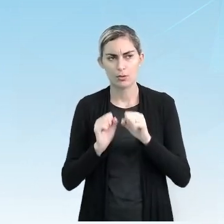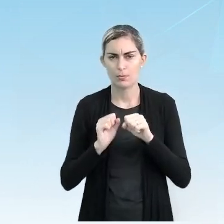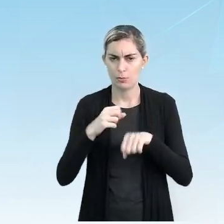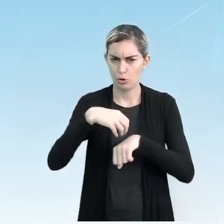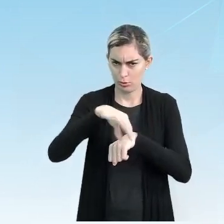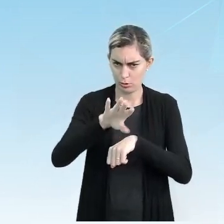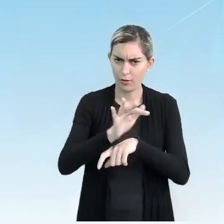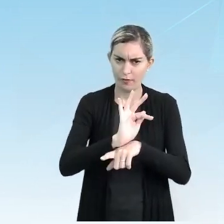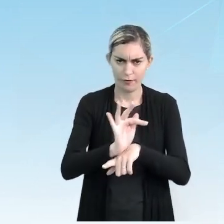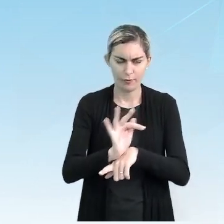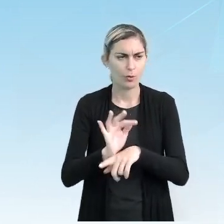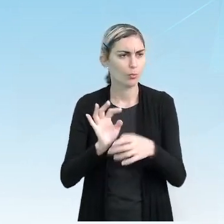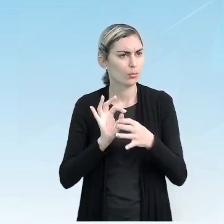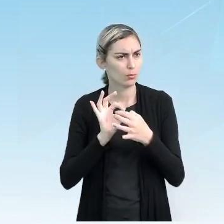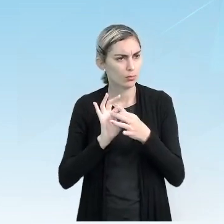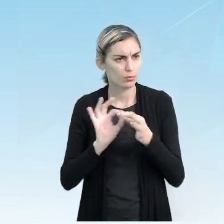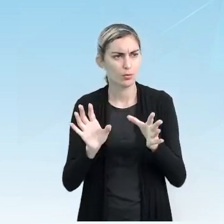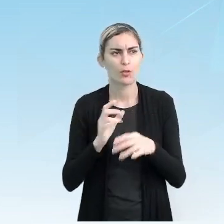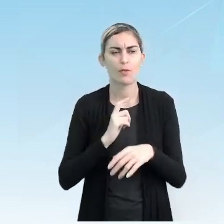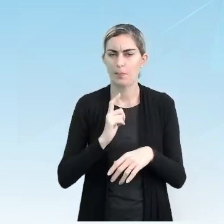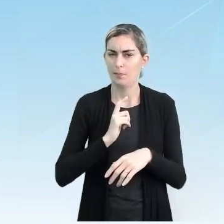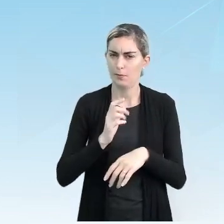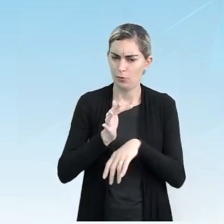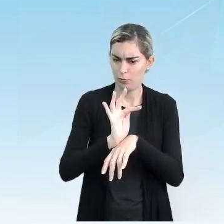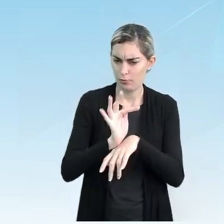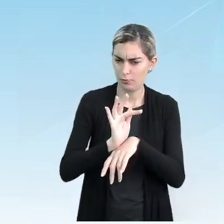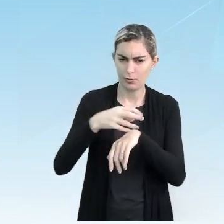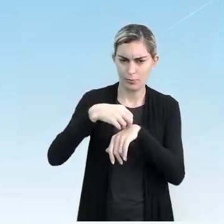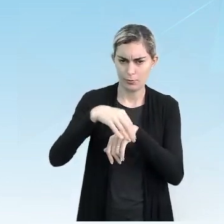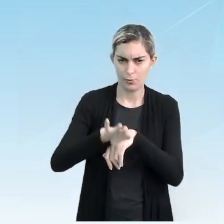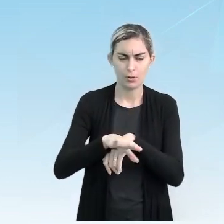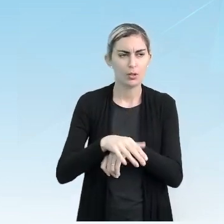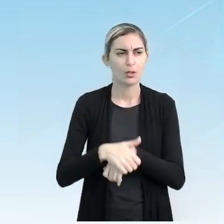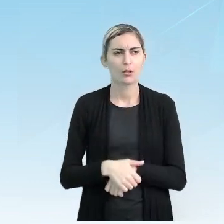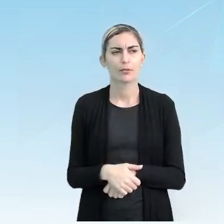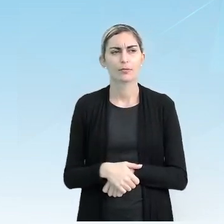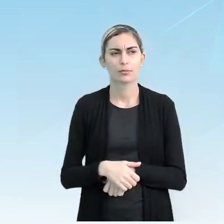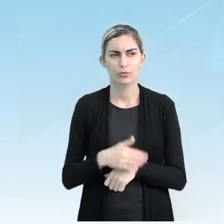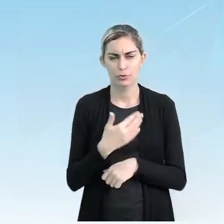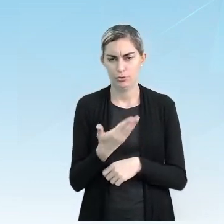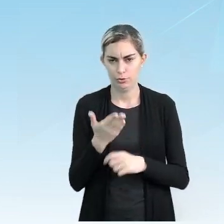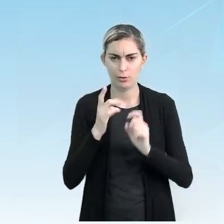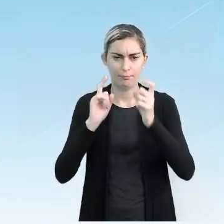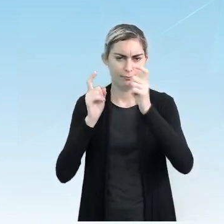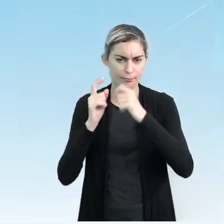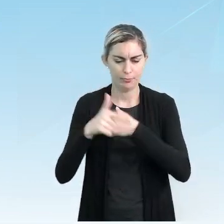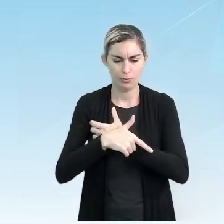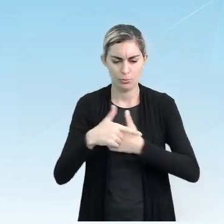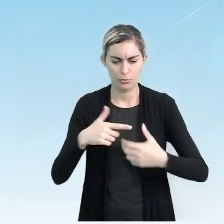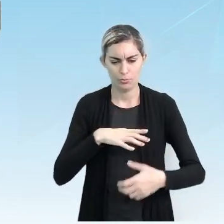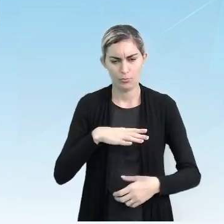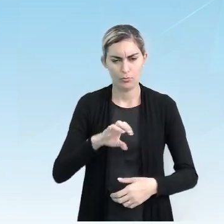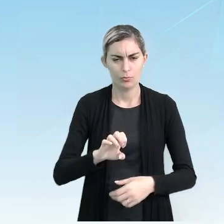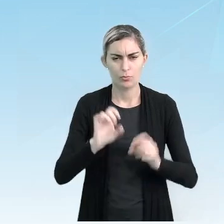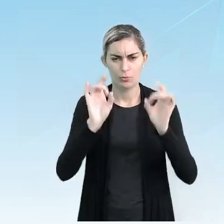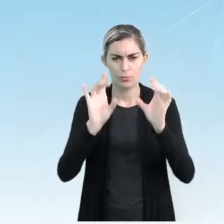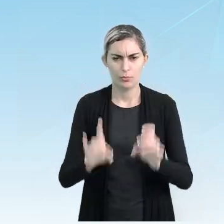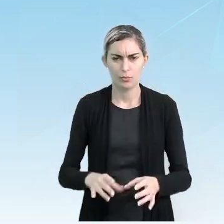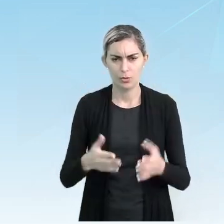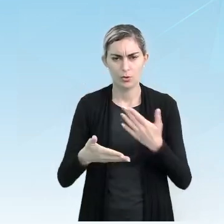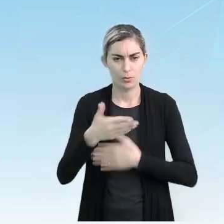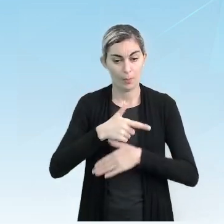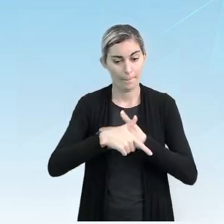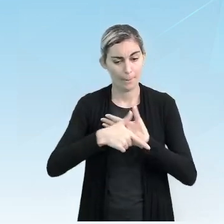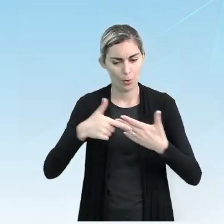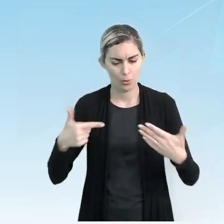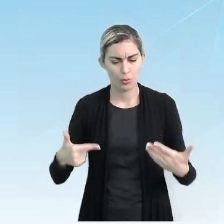para os Pode, à vontade. Eu quero indicar um filme para os meus queridos alunos e professores. Já que a gente está discutindo moral e ética, especificamente com relação à moral. Porque o que a